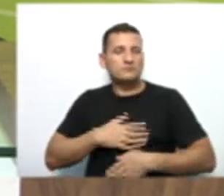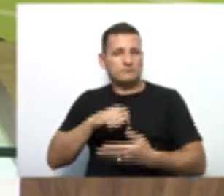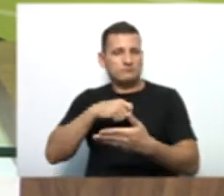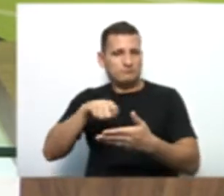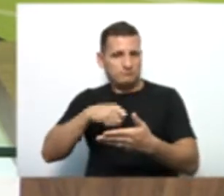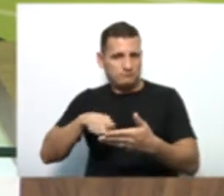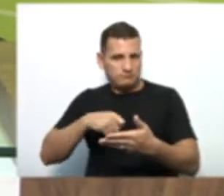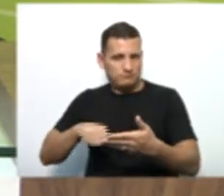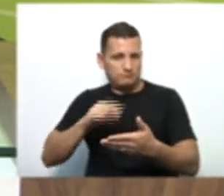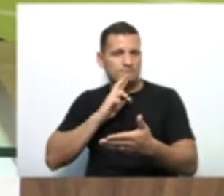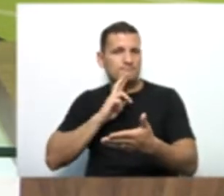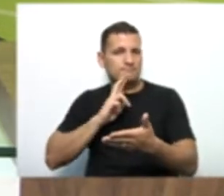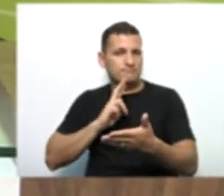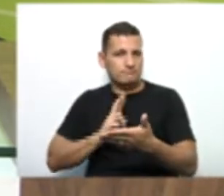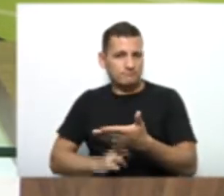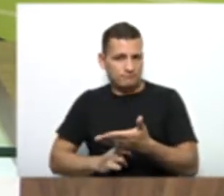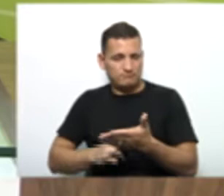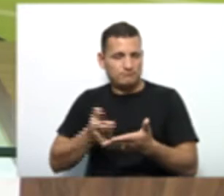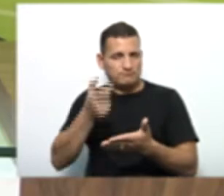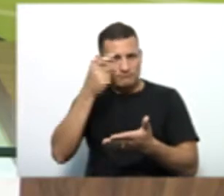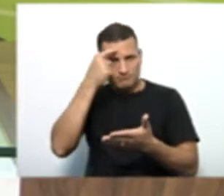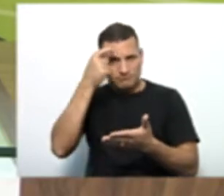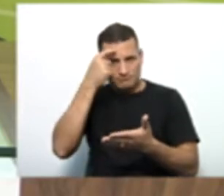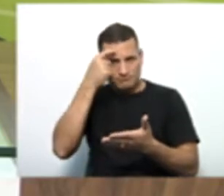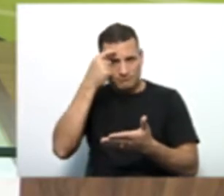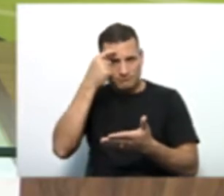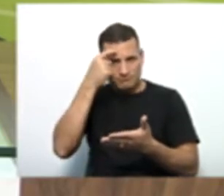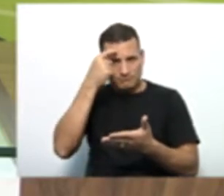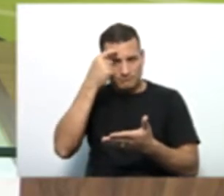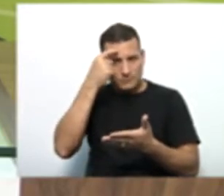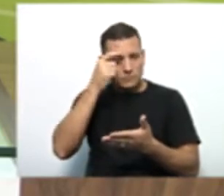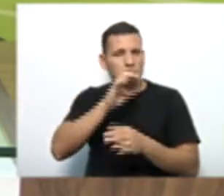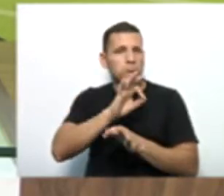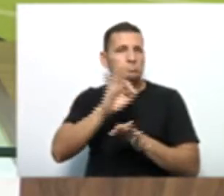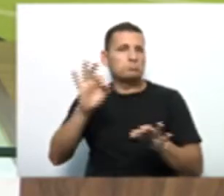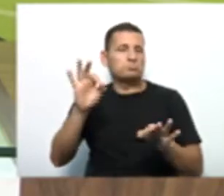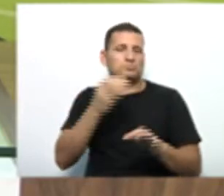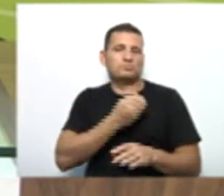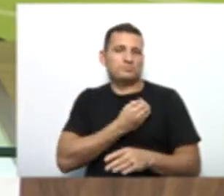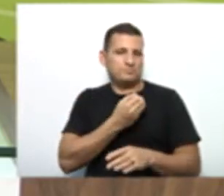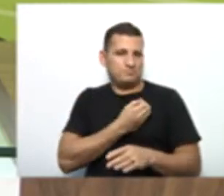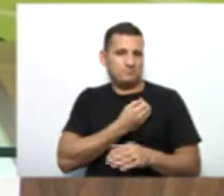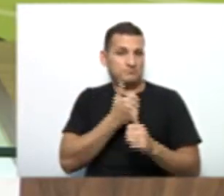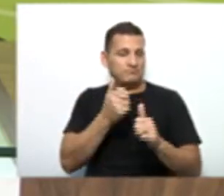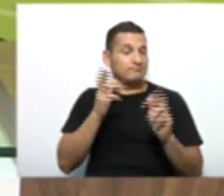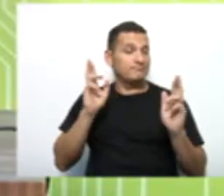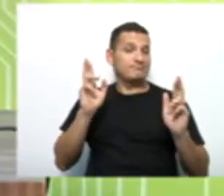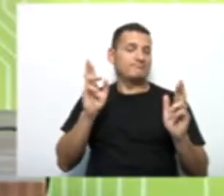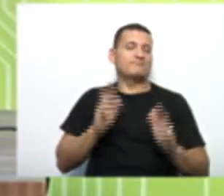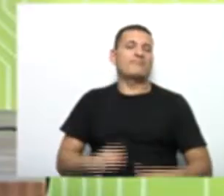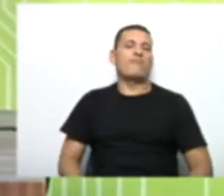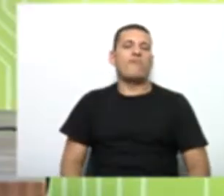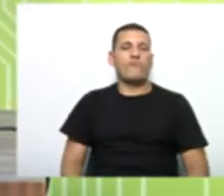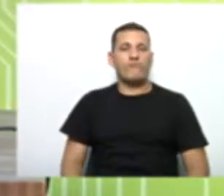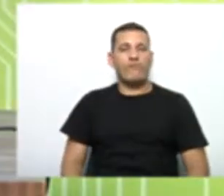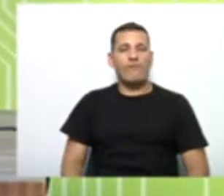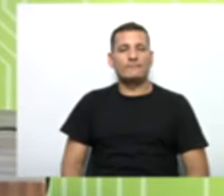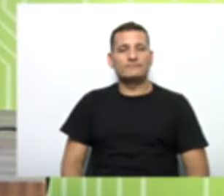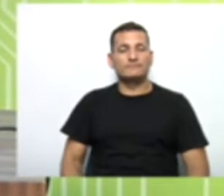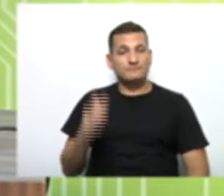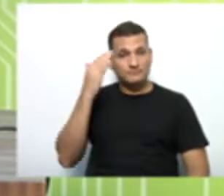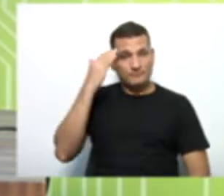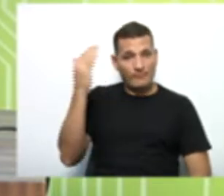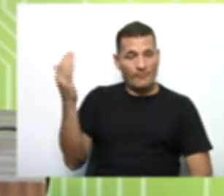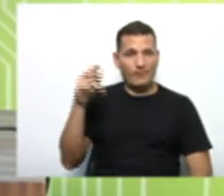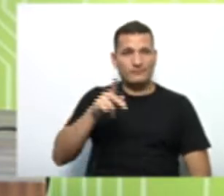possam responder a prova com bastante consciência e tirar uma excelente nota, que é isso que nós esperamos de vocês. Obrigado, professor.